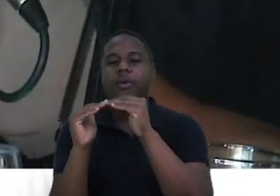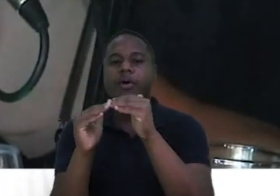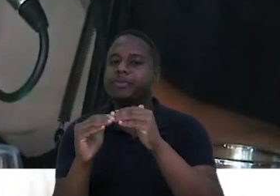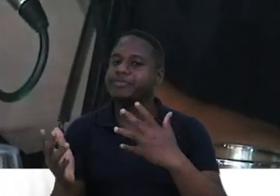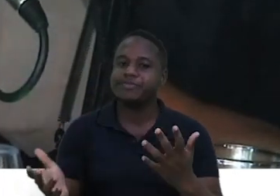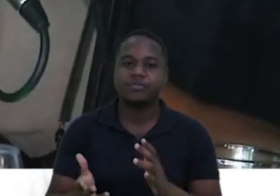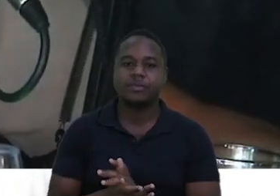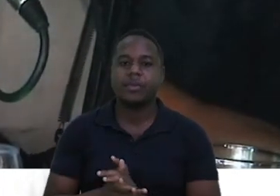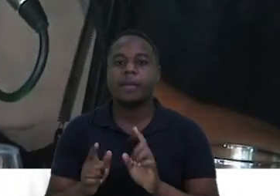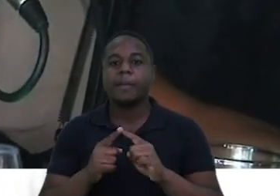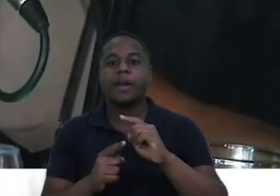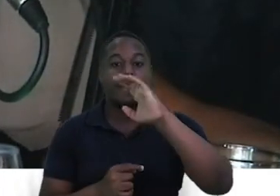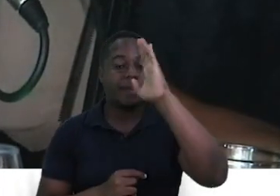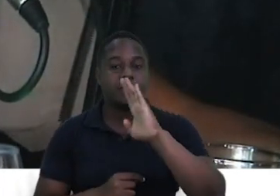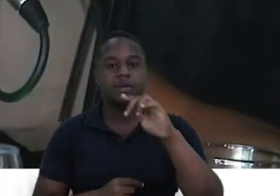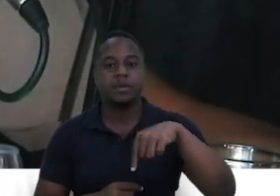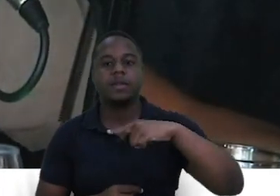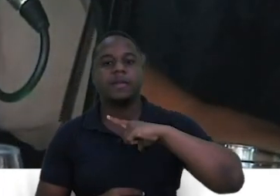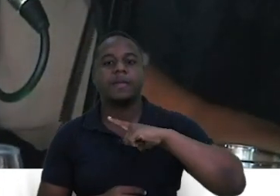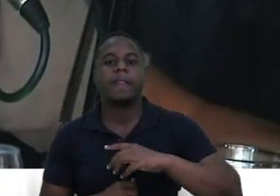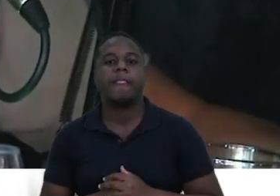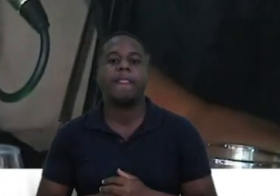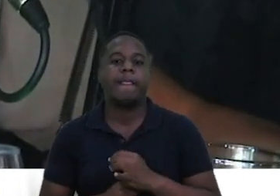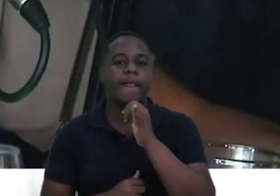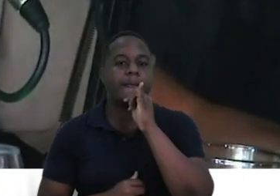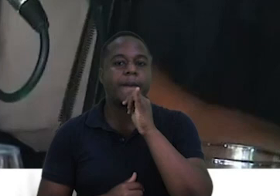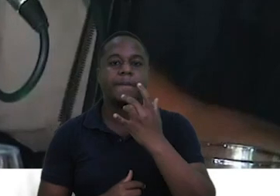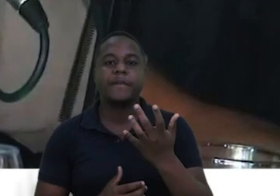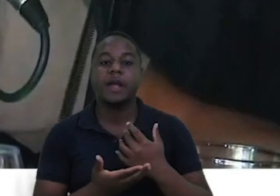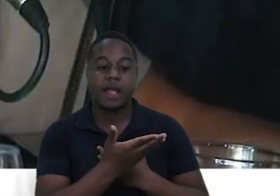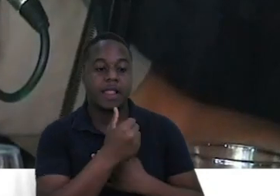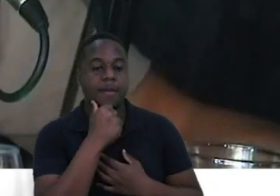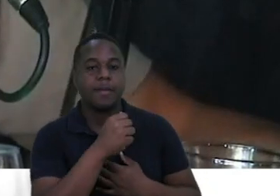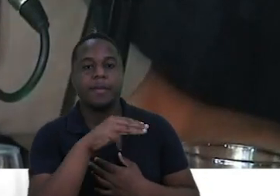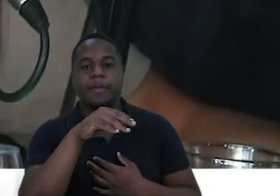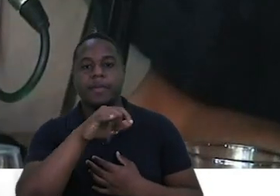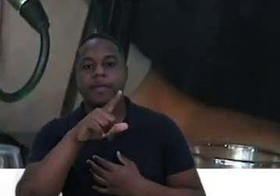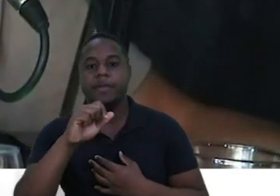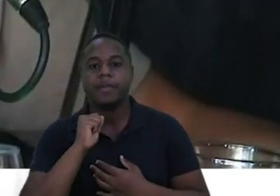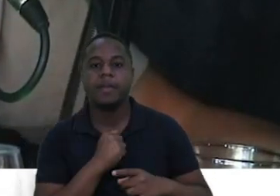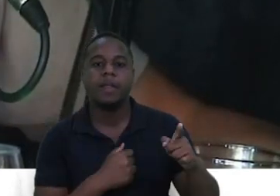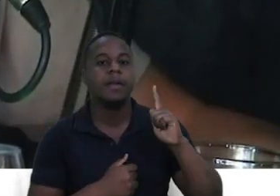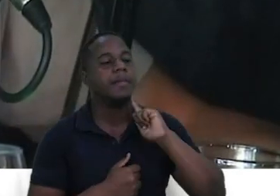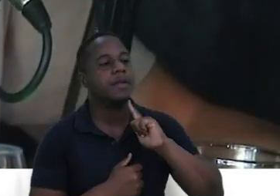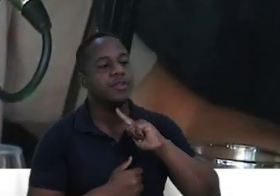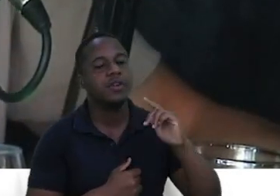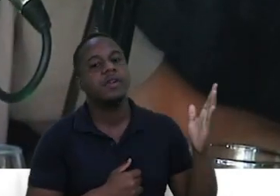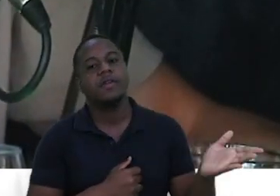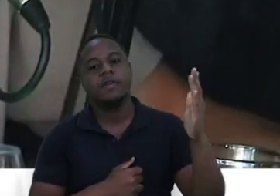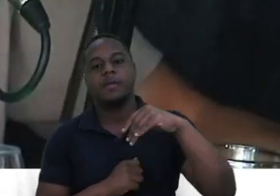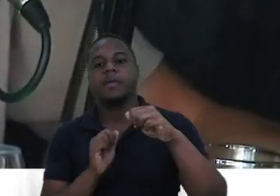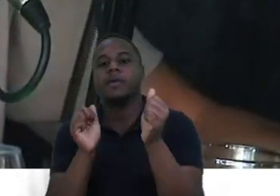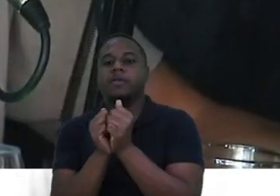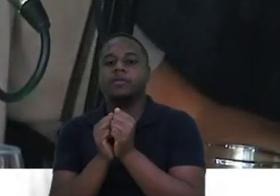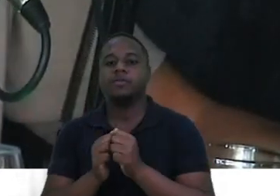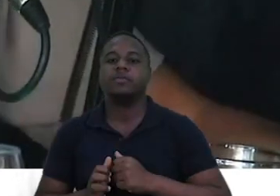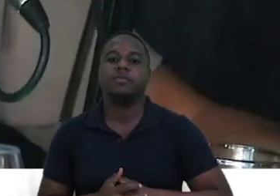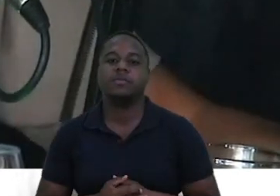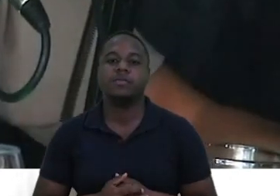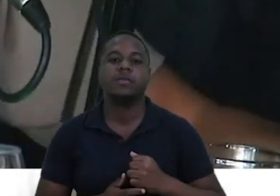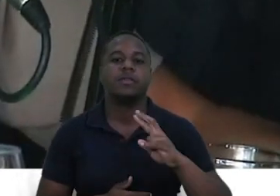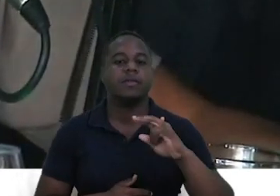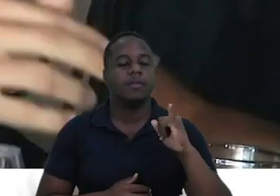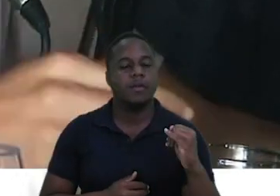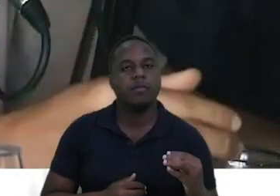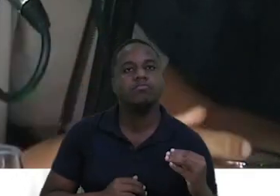fazer essa ligação. Mila também, vindo de lá, de Minas pra cá, já é uma ligação extraordinária também. Sim, certeza. E aí vamos subindo de